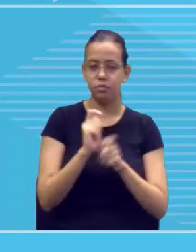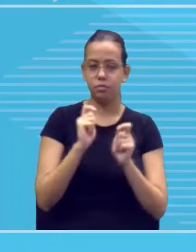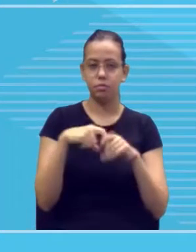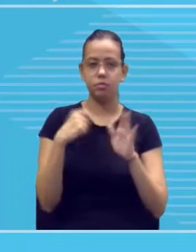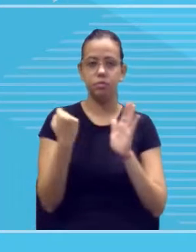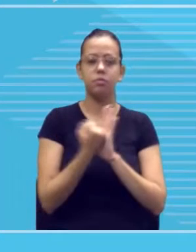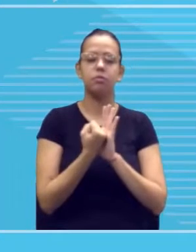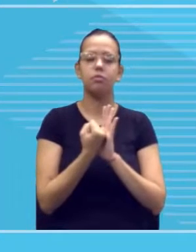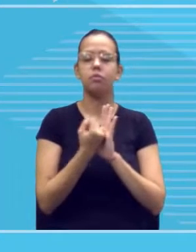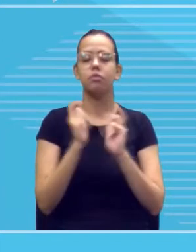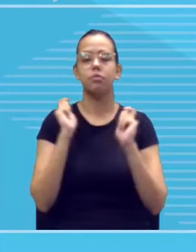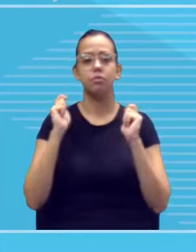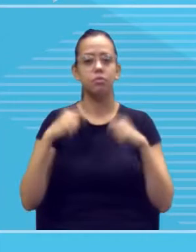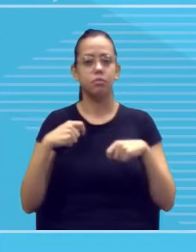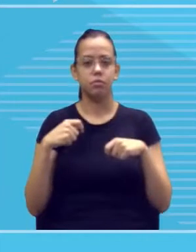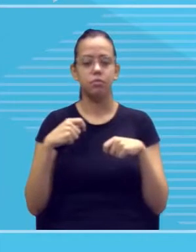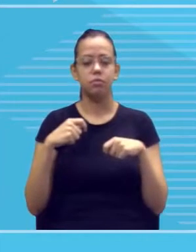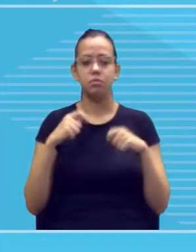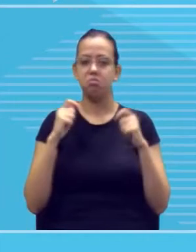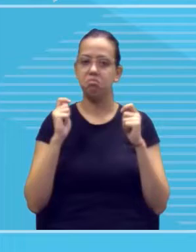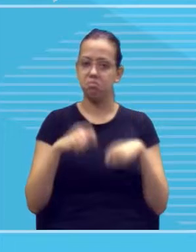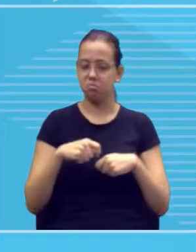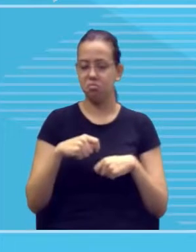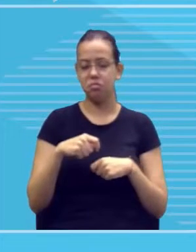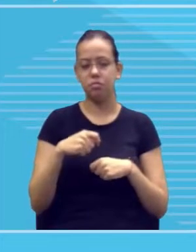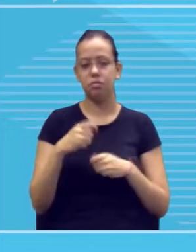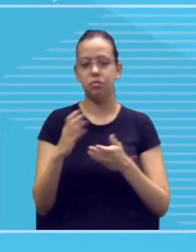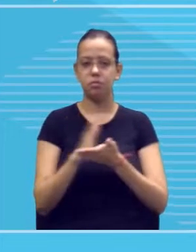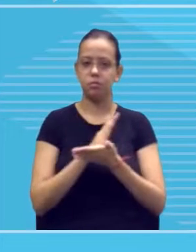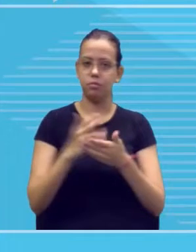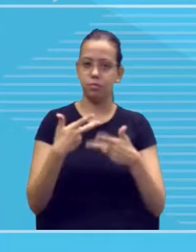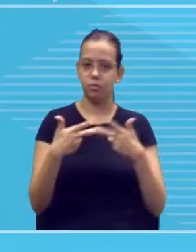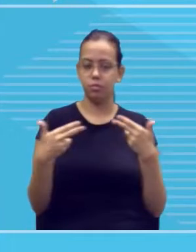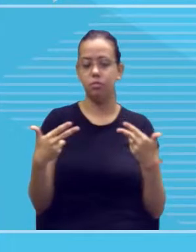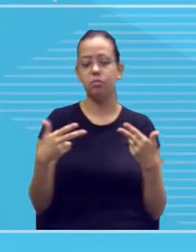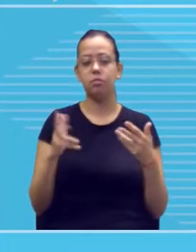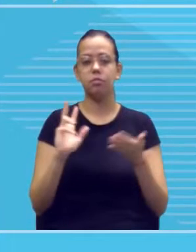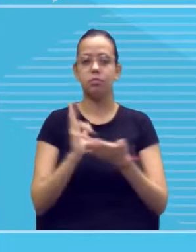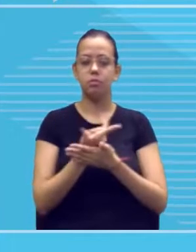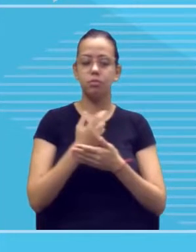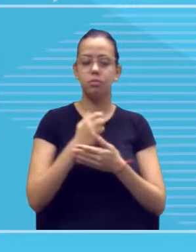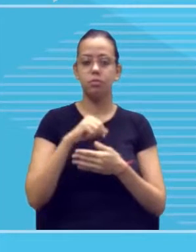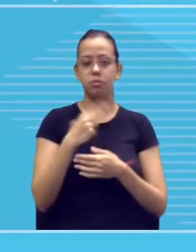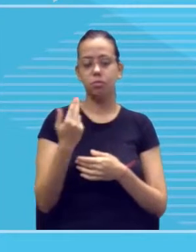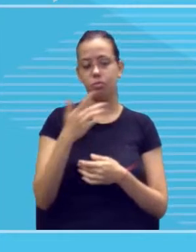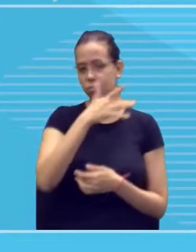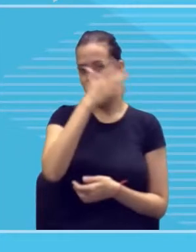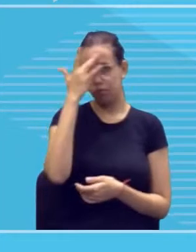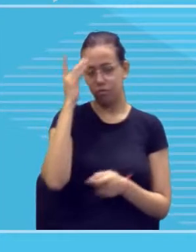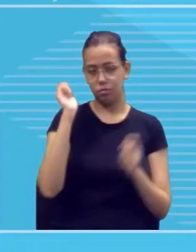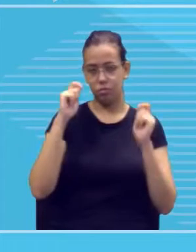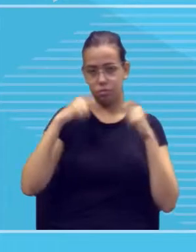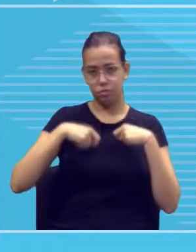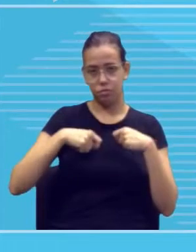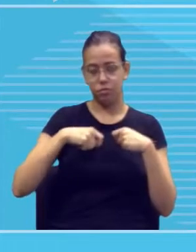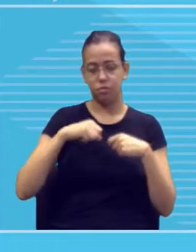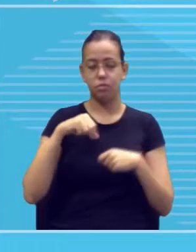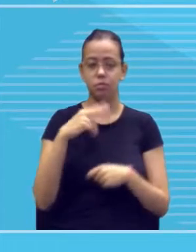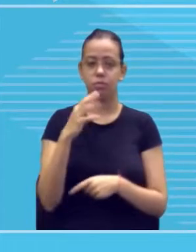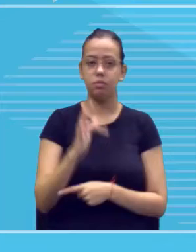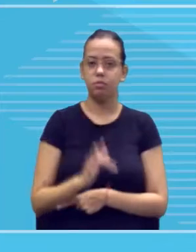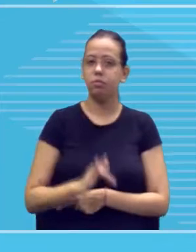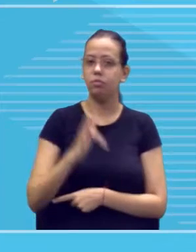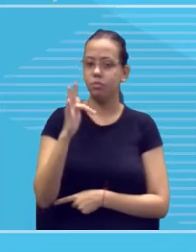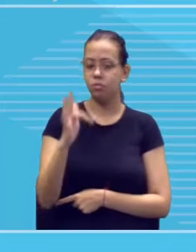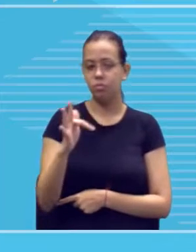uma possibilidade uma probabilidade de algo uma capacidade que alguém tem alguns deles vão expressar futuro